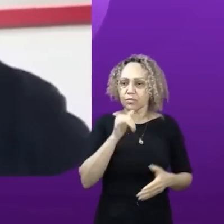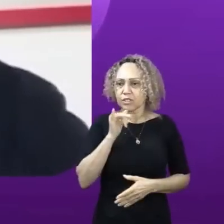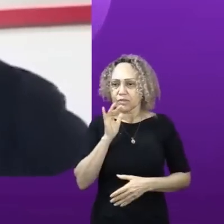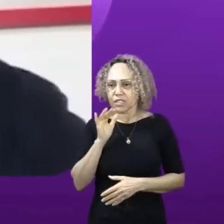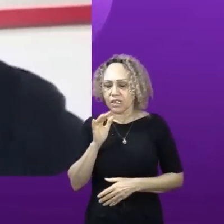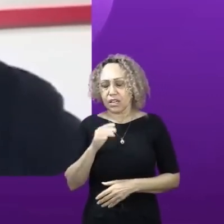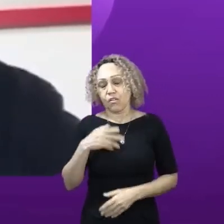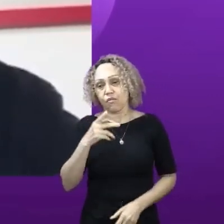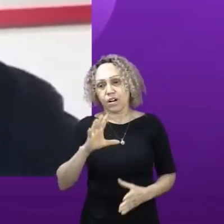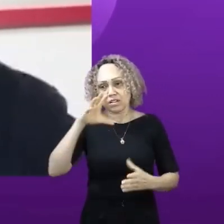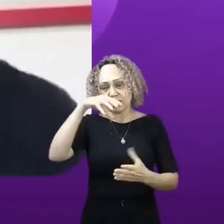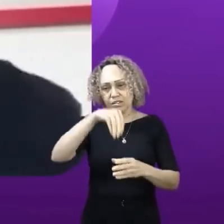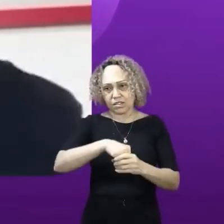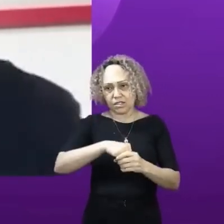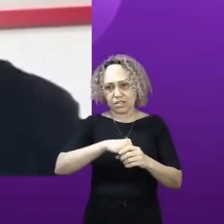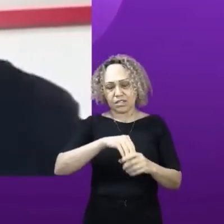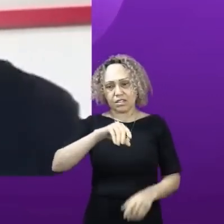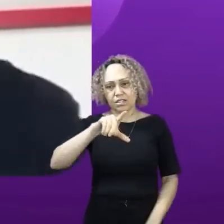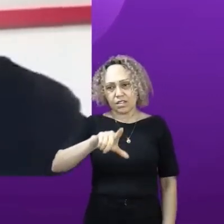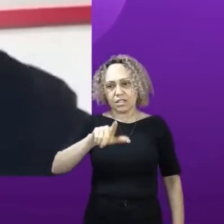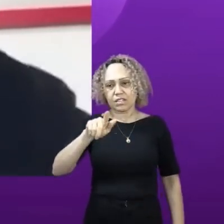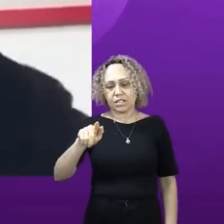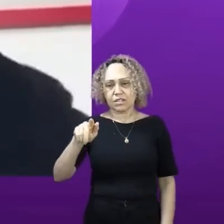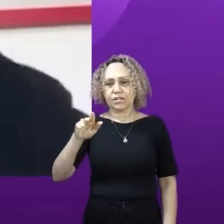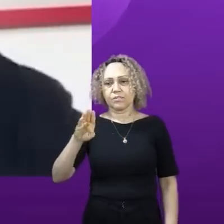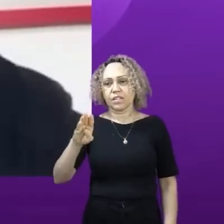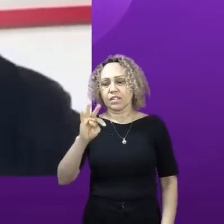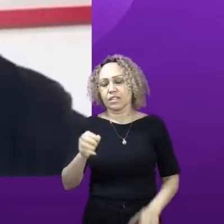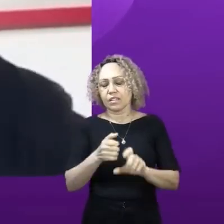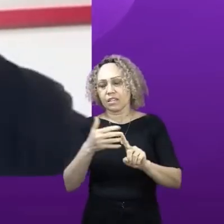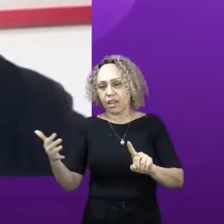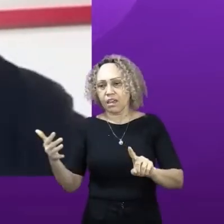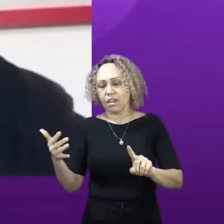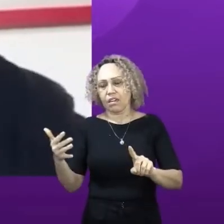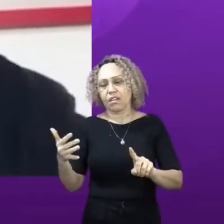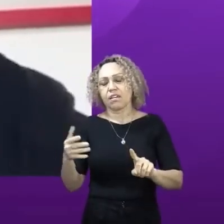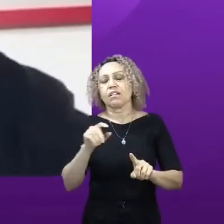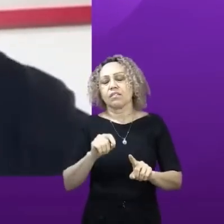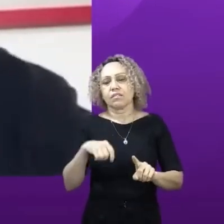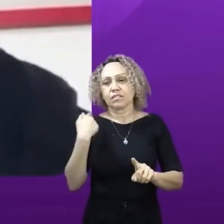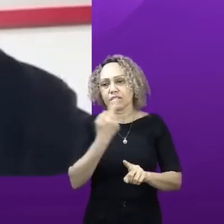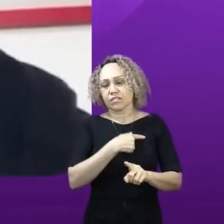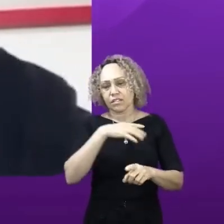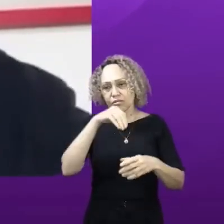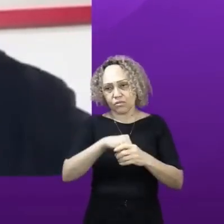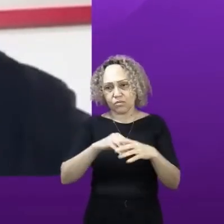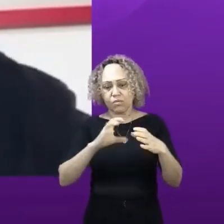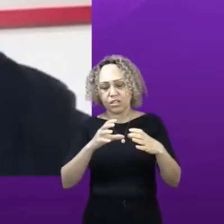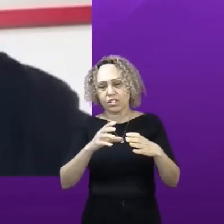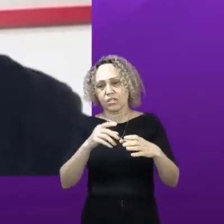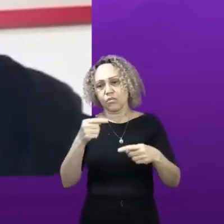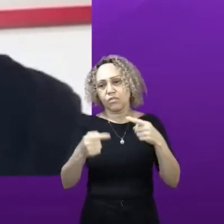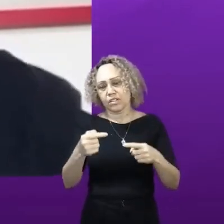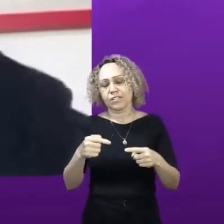que 80% da nossa juventude é LGBT, a gente tem esse afeto um pouco maior, um